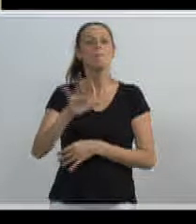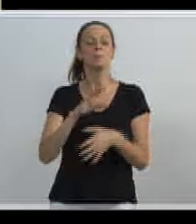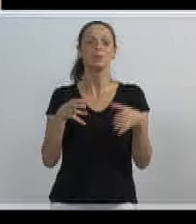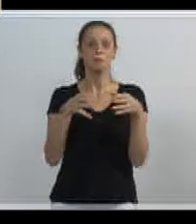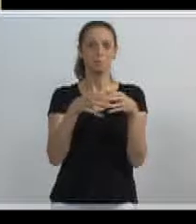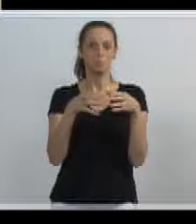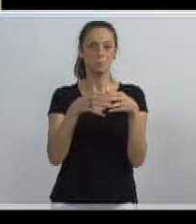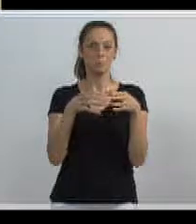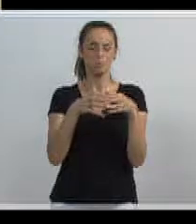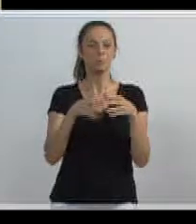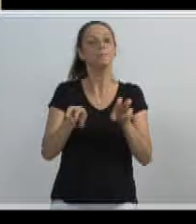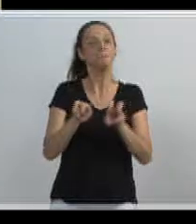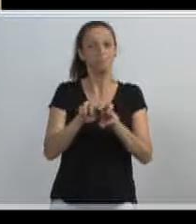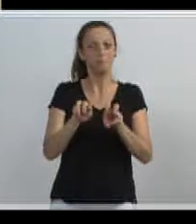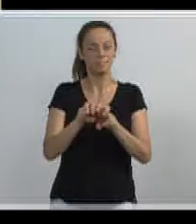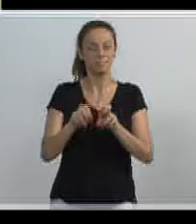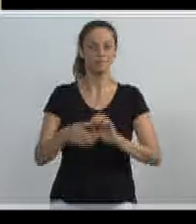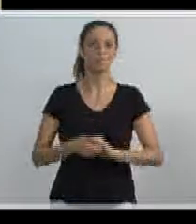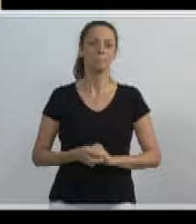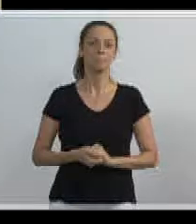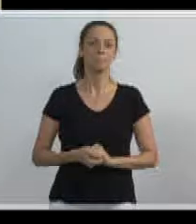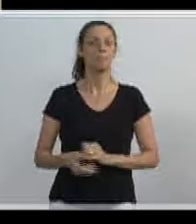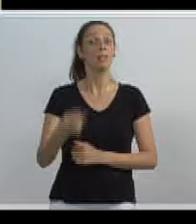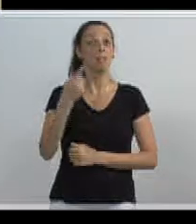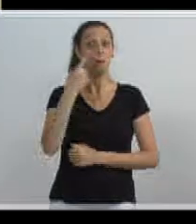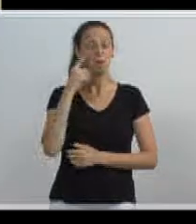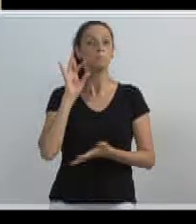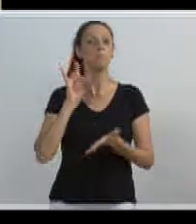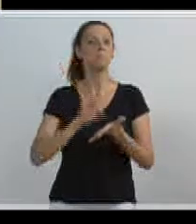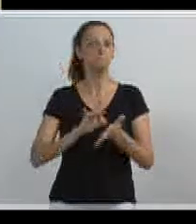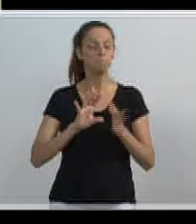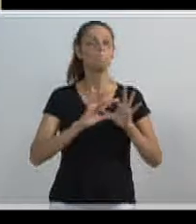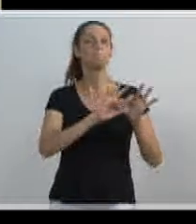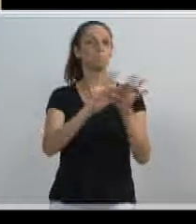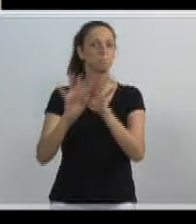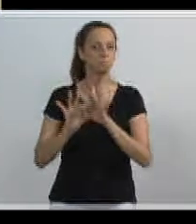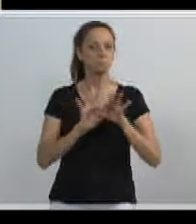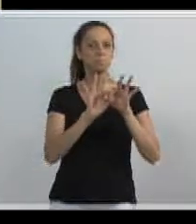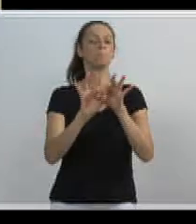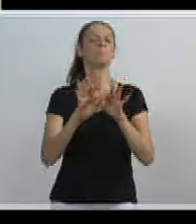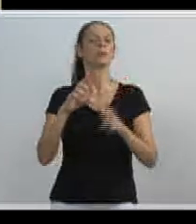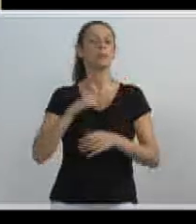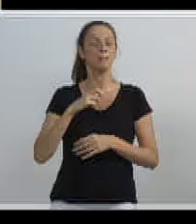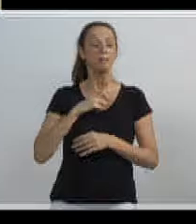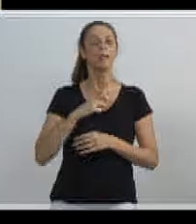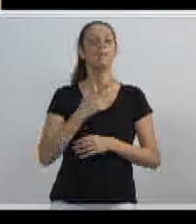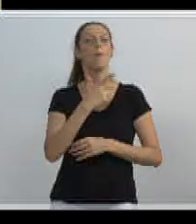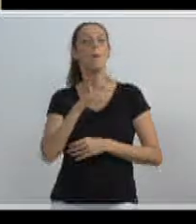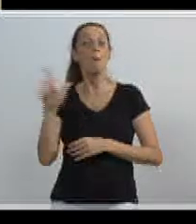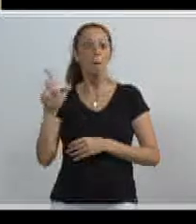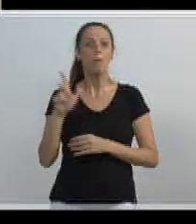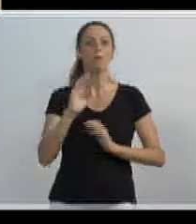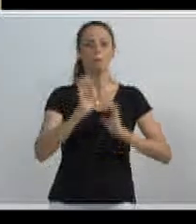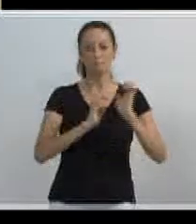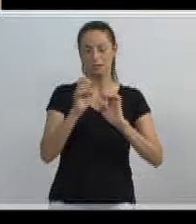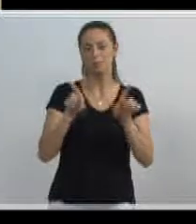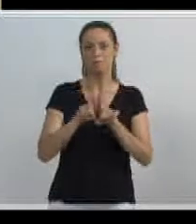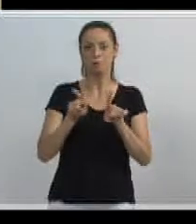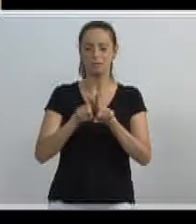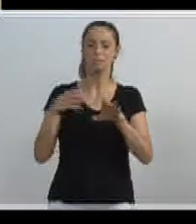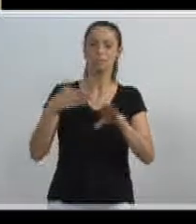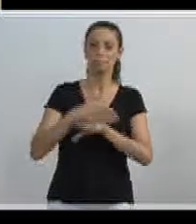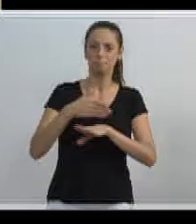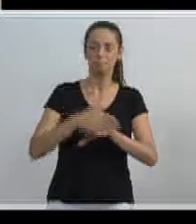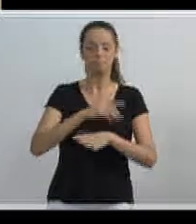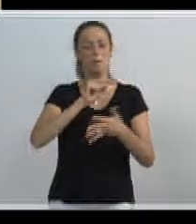futsal Blumenau ali, fazendo favor. Olha só que união bonita que deu. Deu gráfica 3 de maio, deu Xande, deu